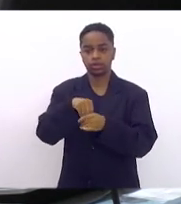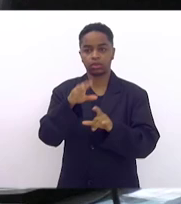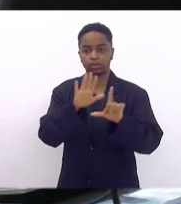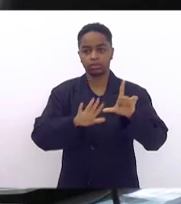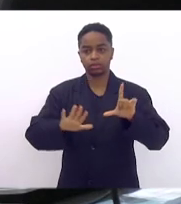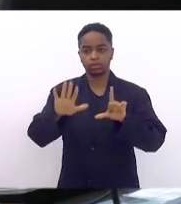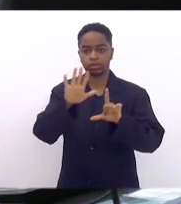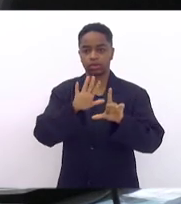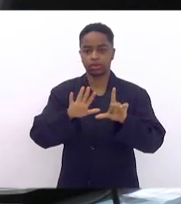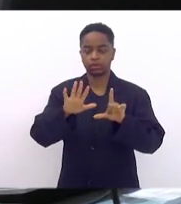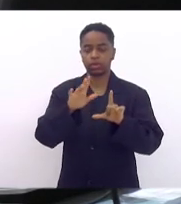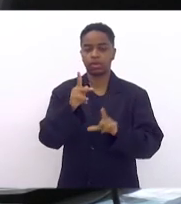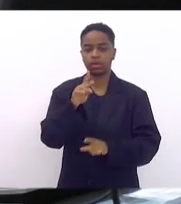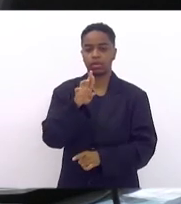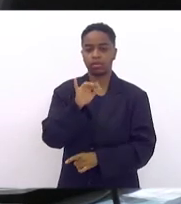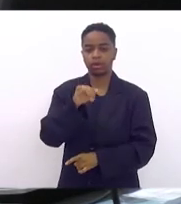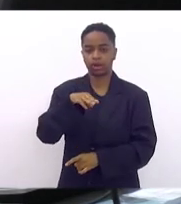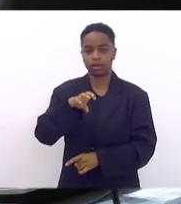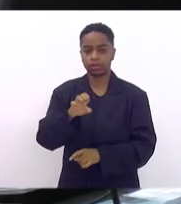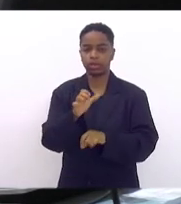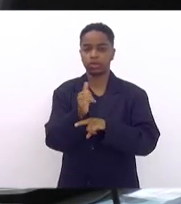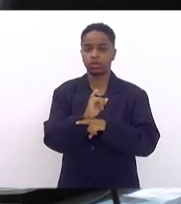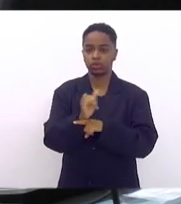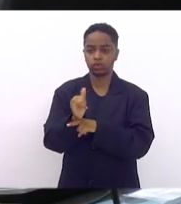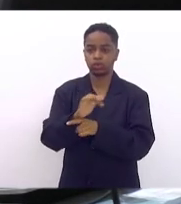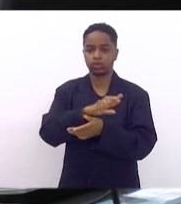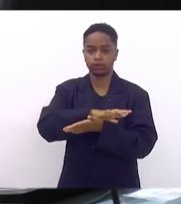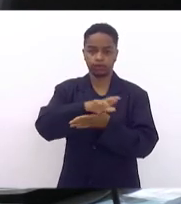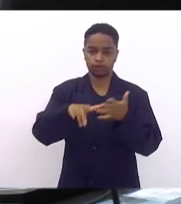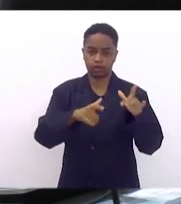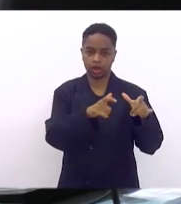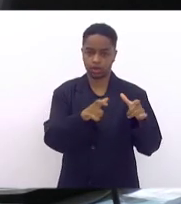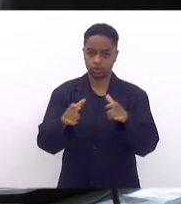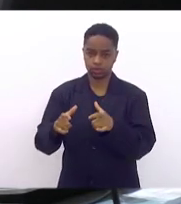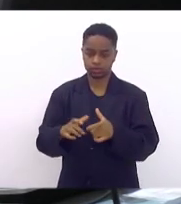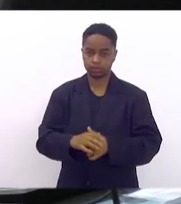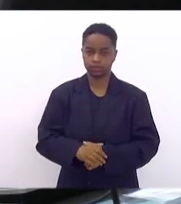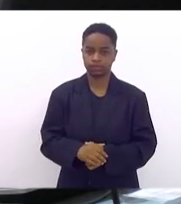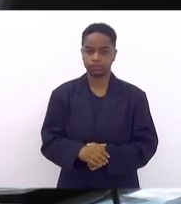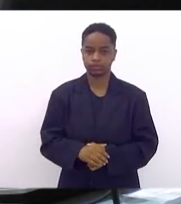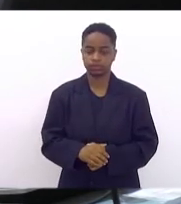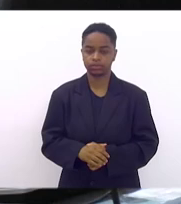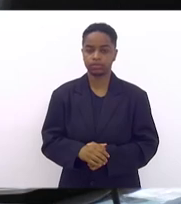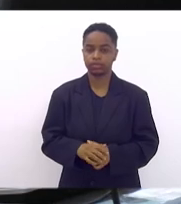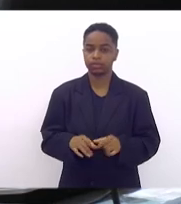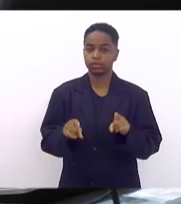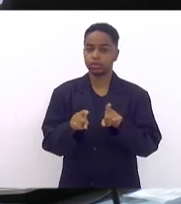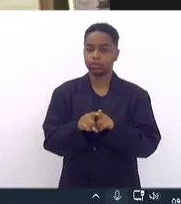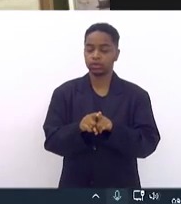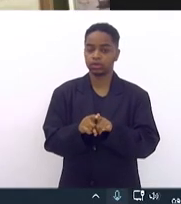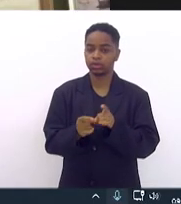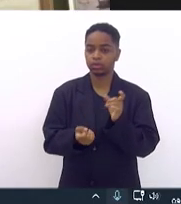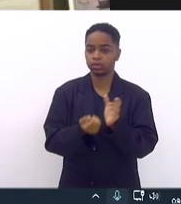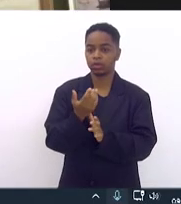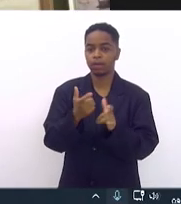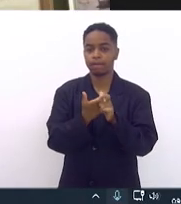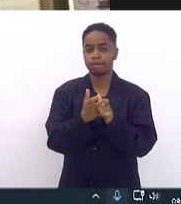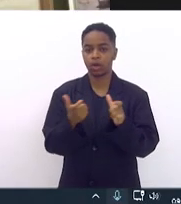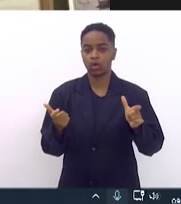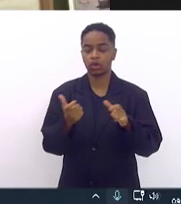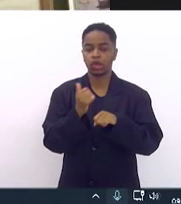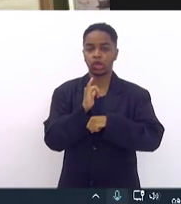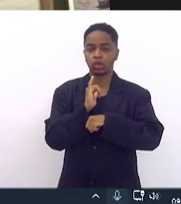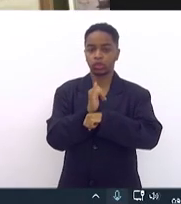de streaming, Prime Video, YouTube, Viacom, Discovery, Samsung. Além disso, produtora da maioria dos documentários